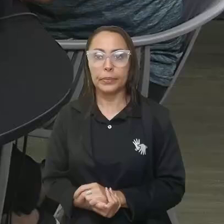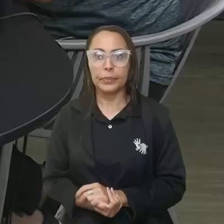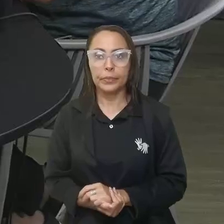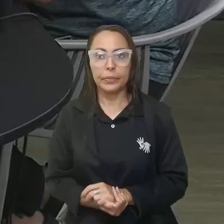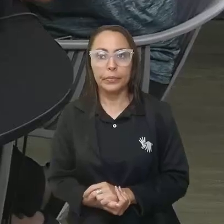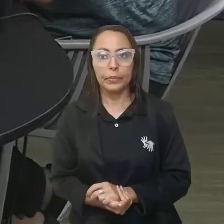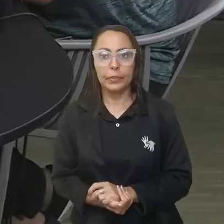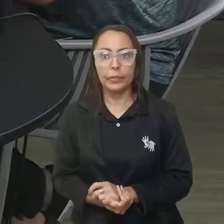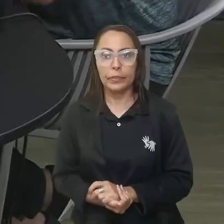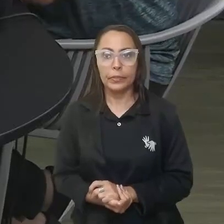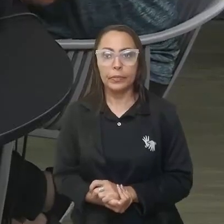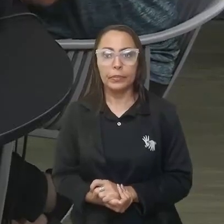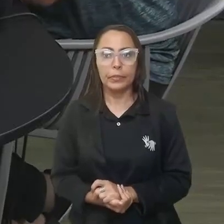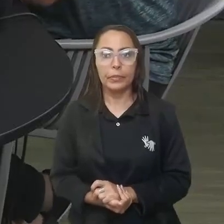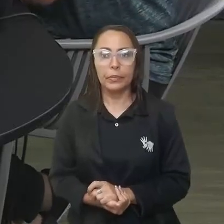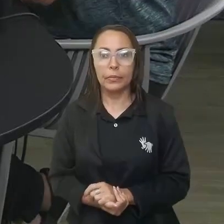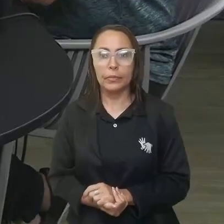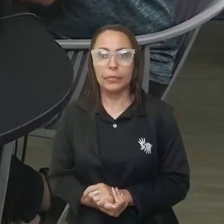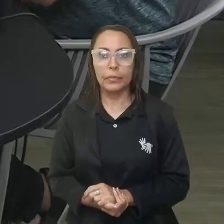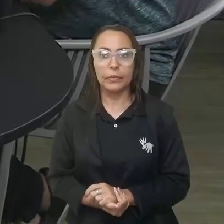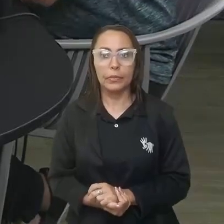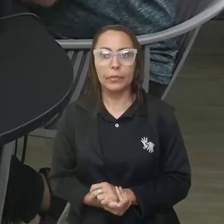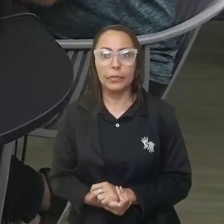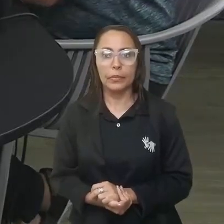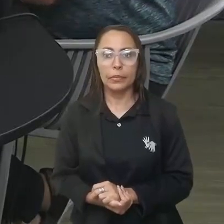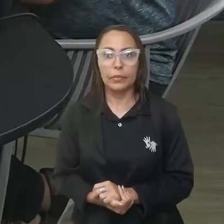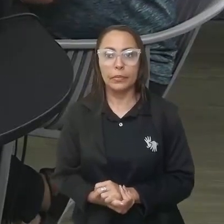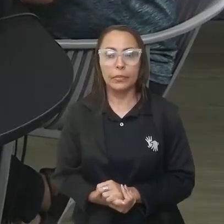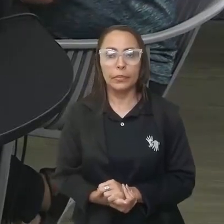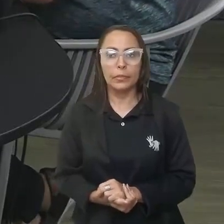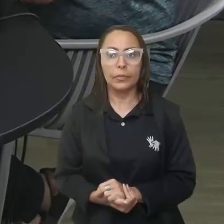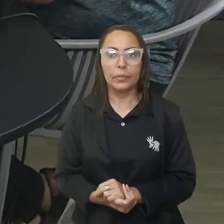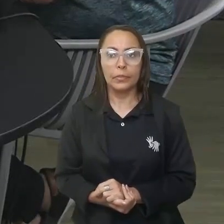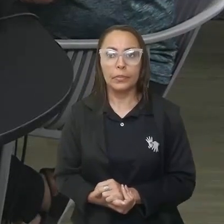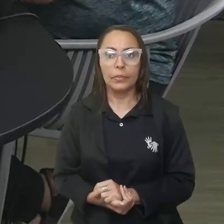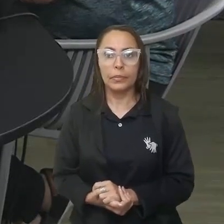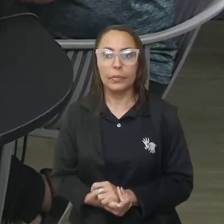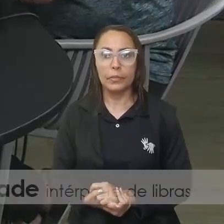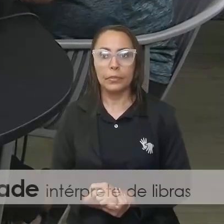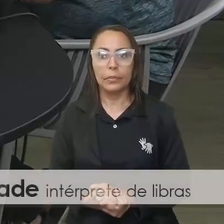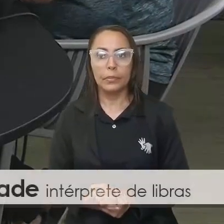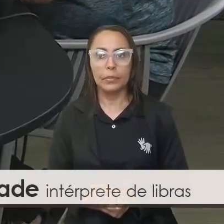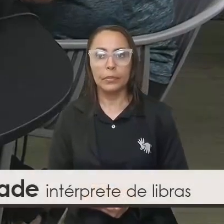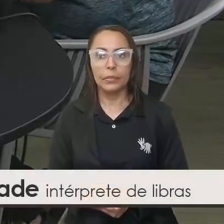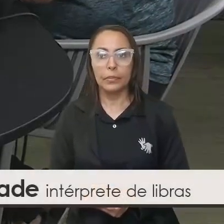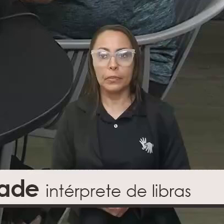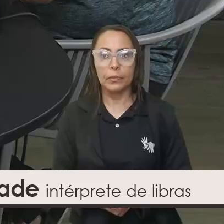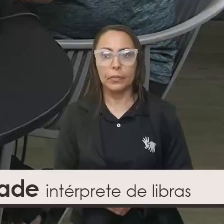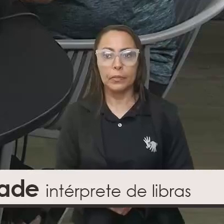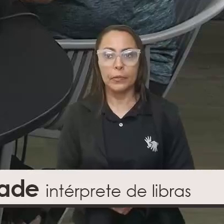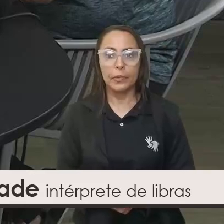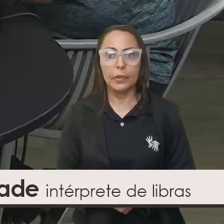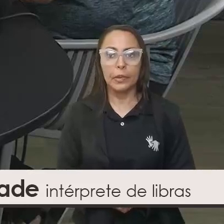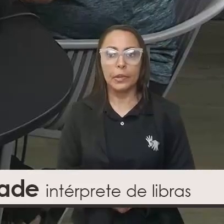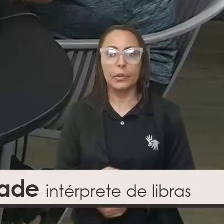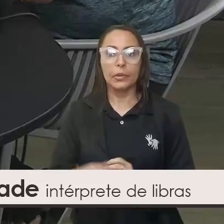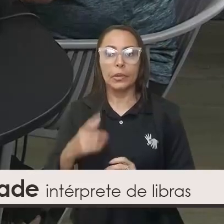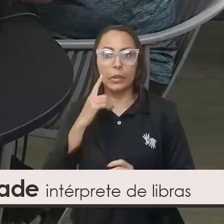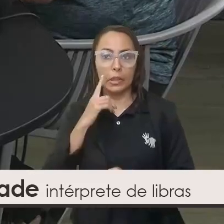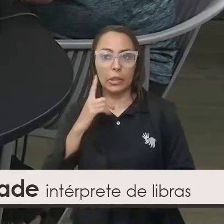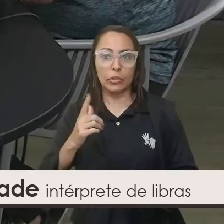pensando. Eu tô brincando. Veja, Uma coisa que a gente